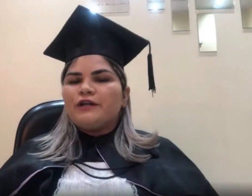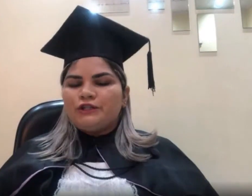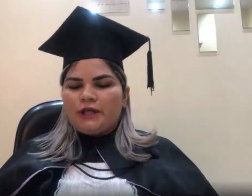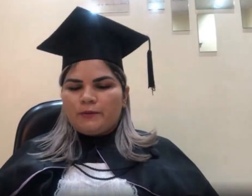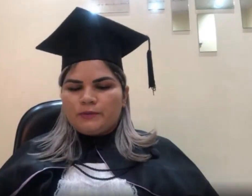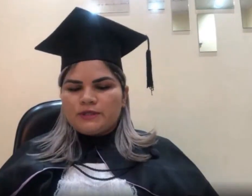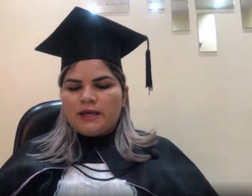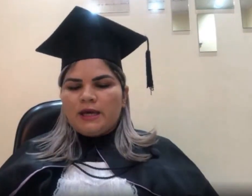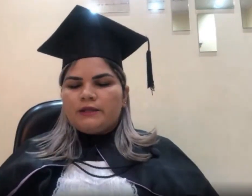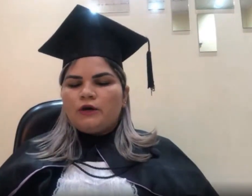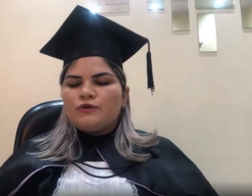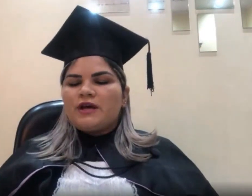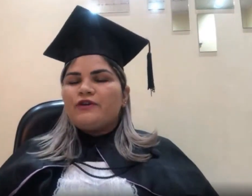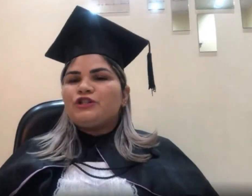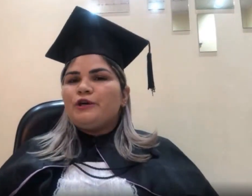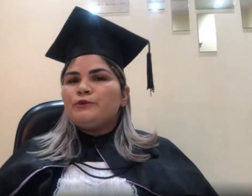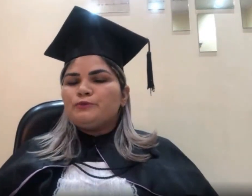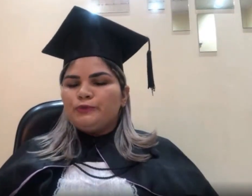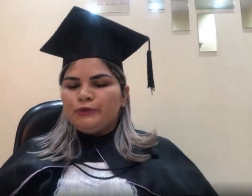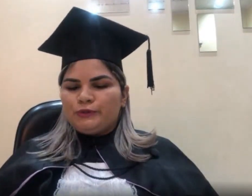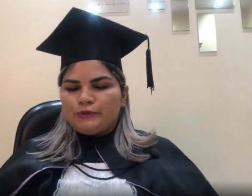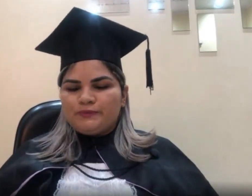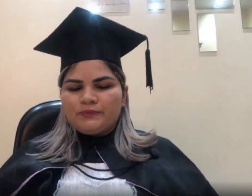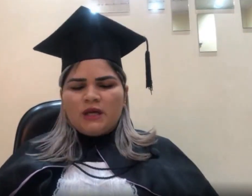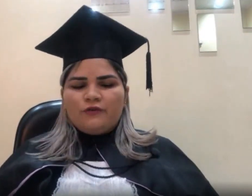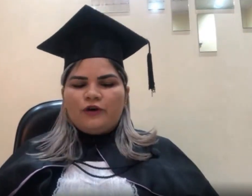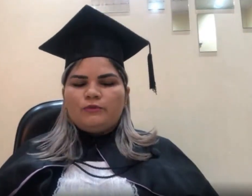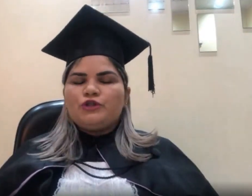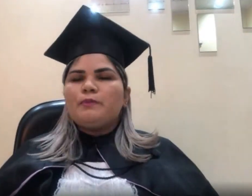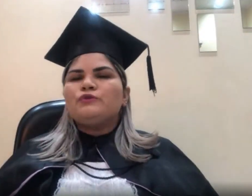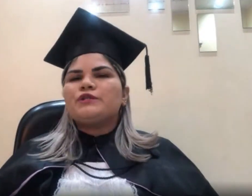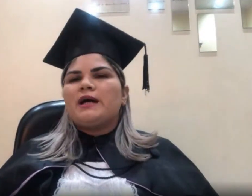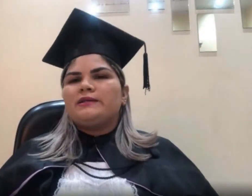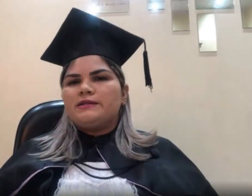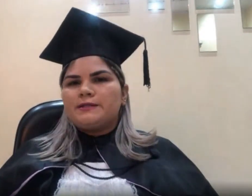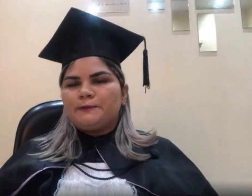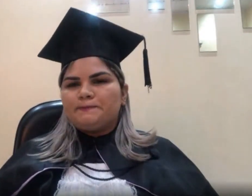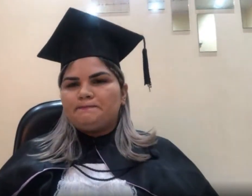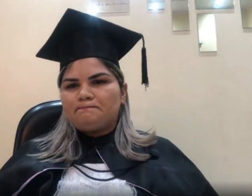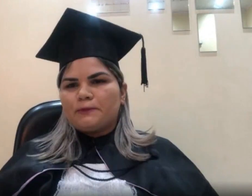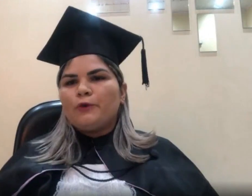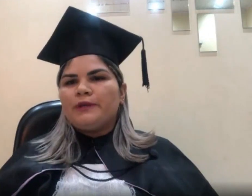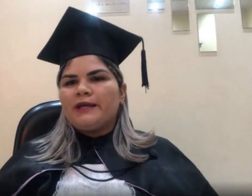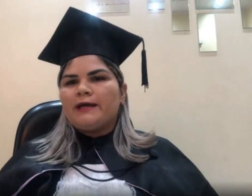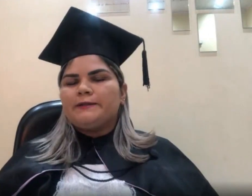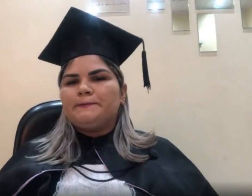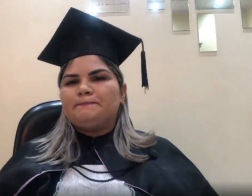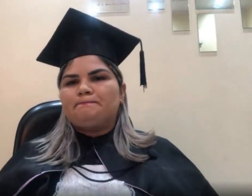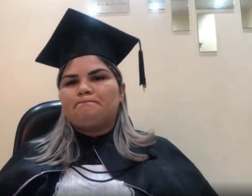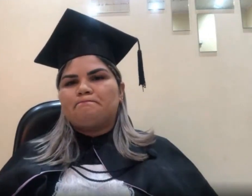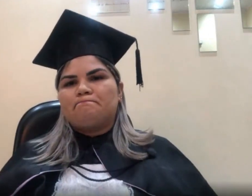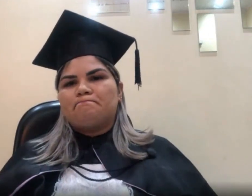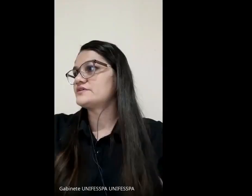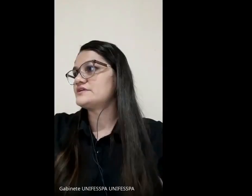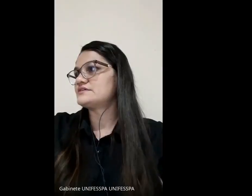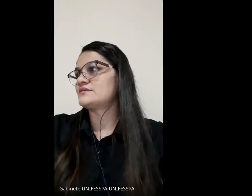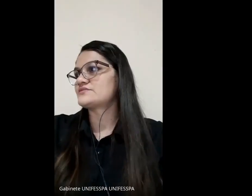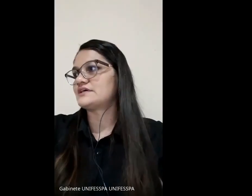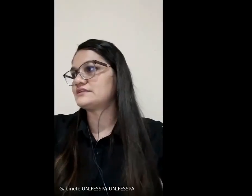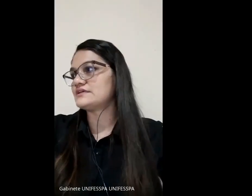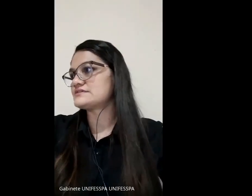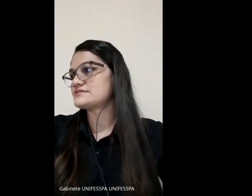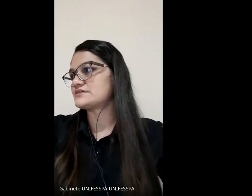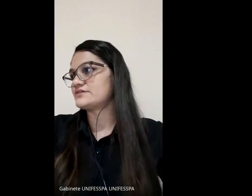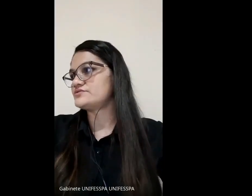nos afastemos, não nos afastemos muito, vamos de mãos dadas. Obrigada.